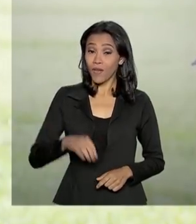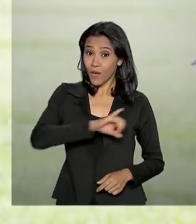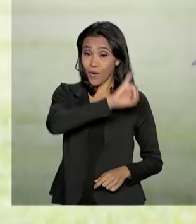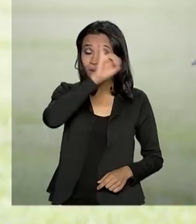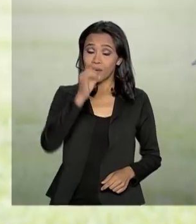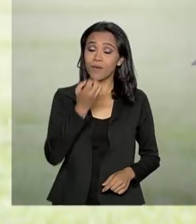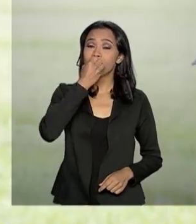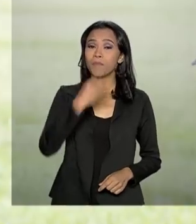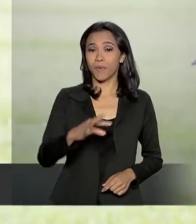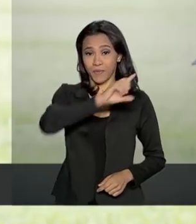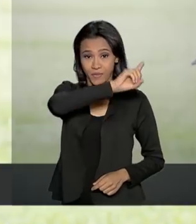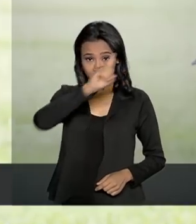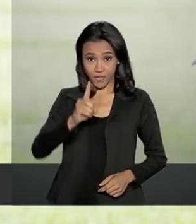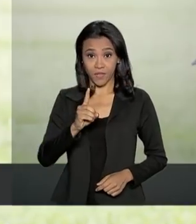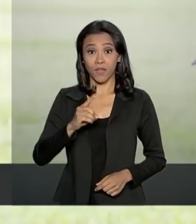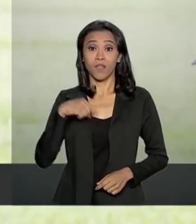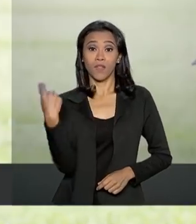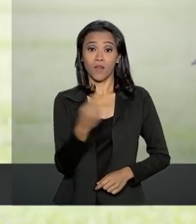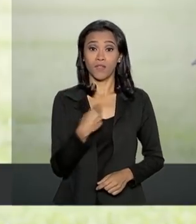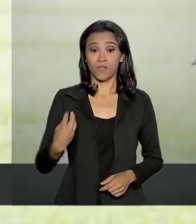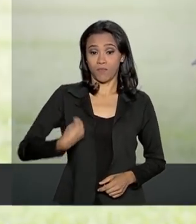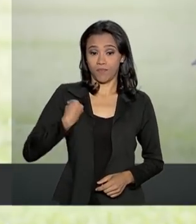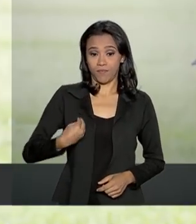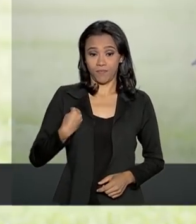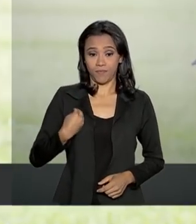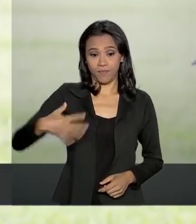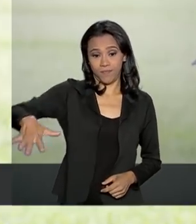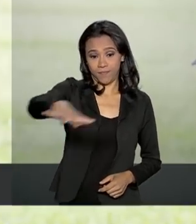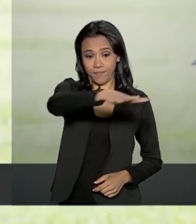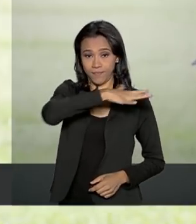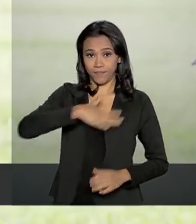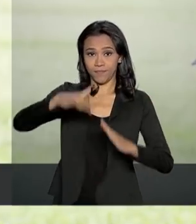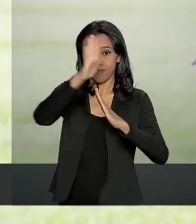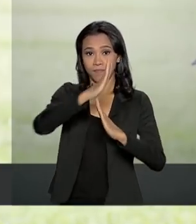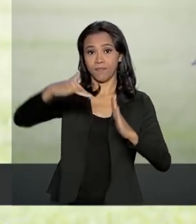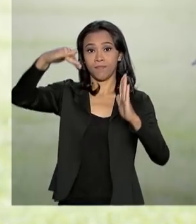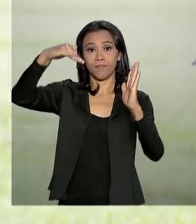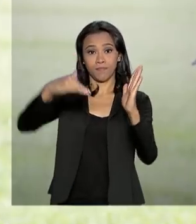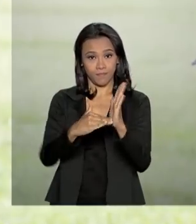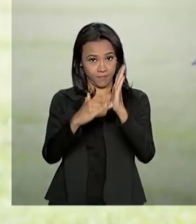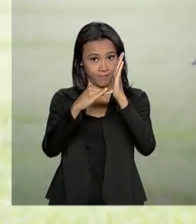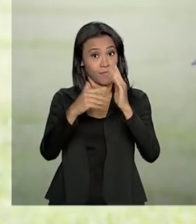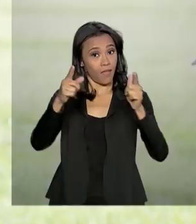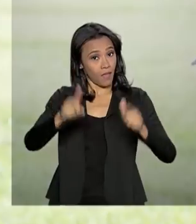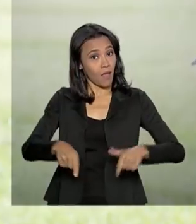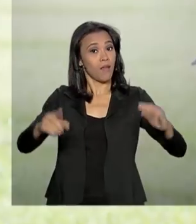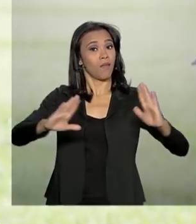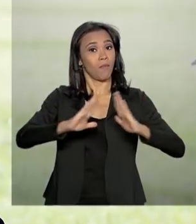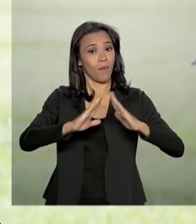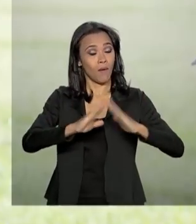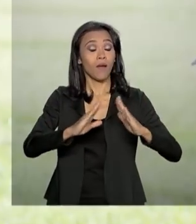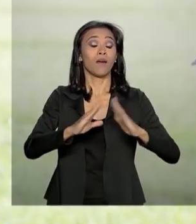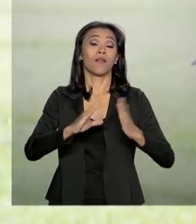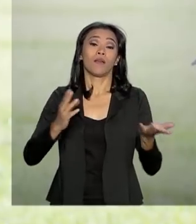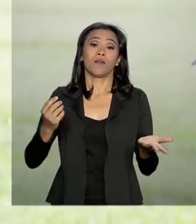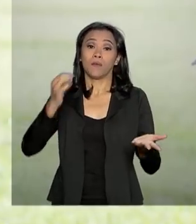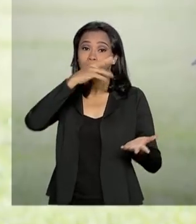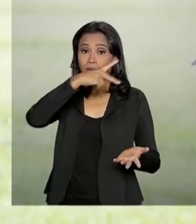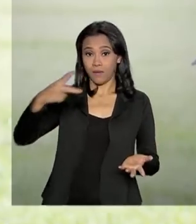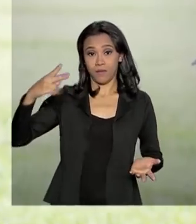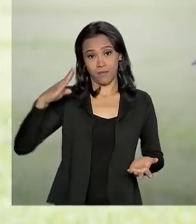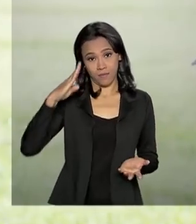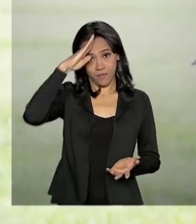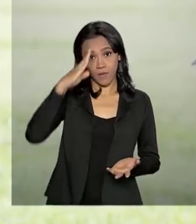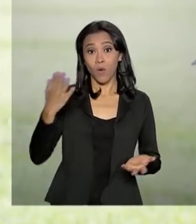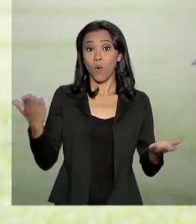Olá, bom dia. Falamos ao vivo do Palácio da Alvorada, residência oficial da Presidência da República, onde o presidente Jair Bolsonaro passa